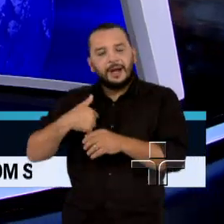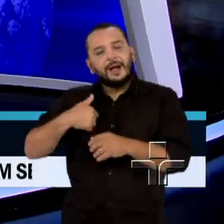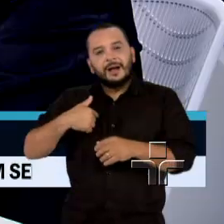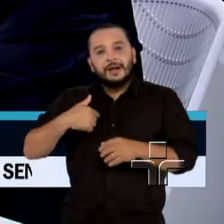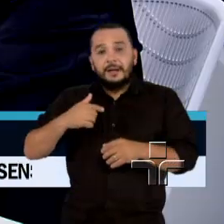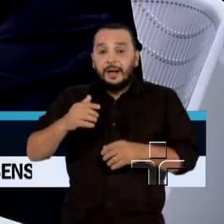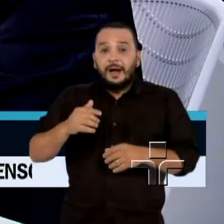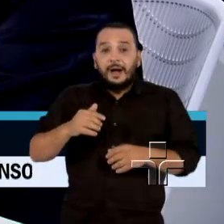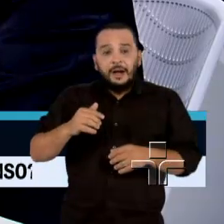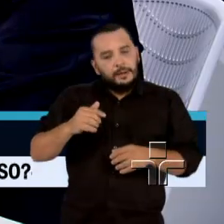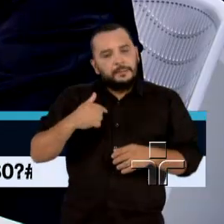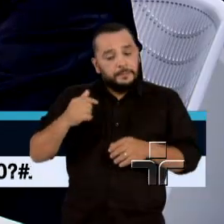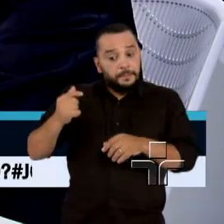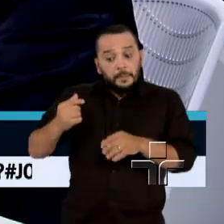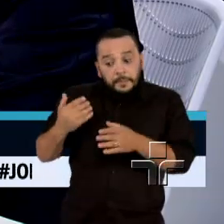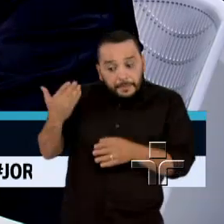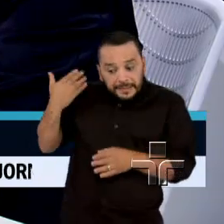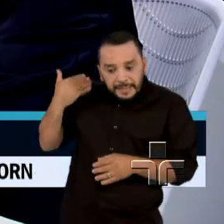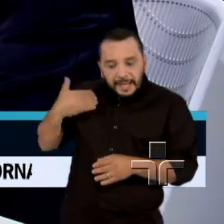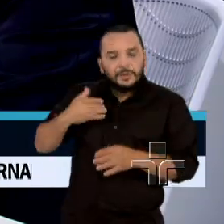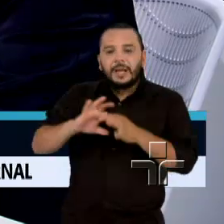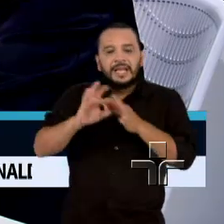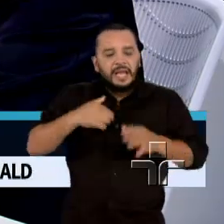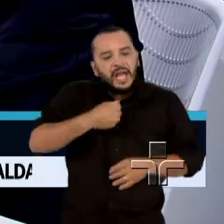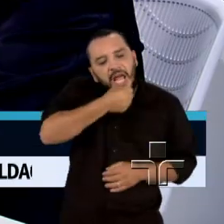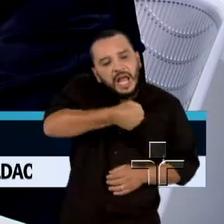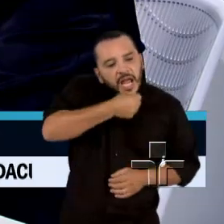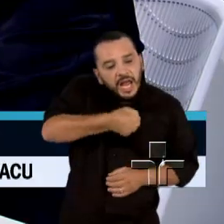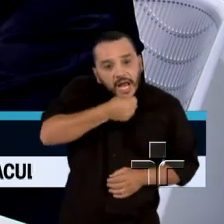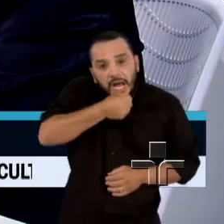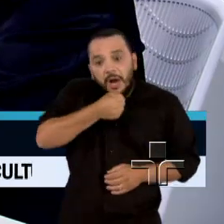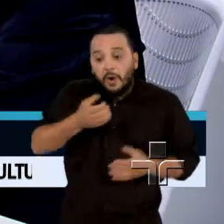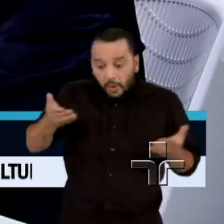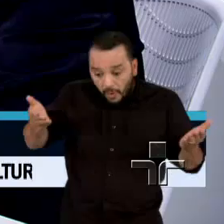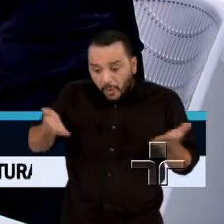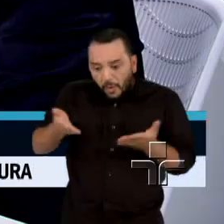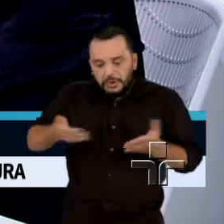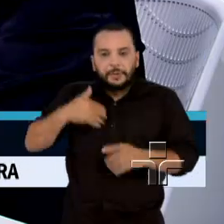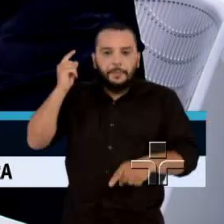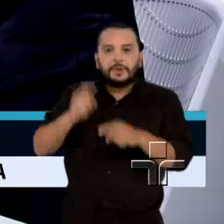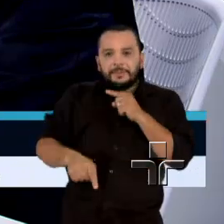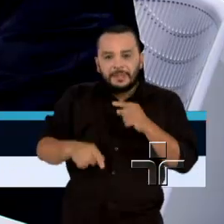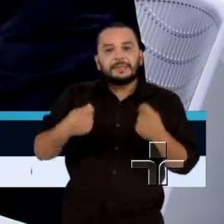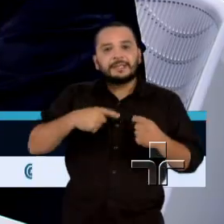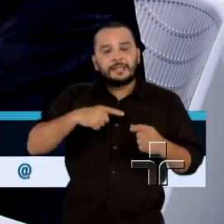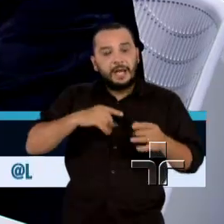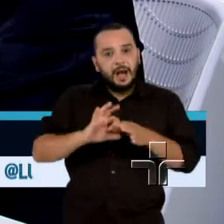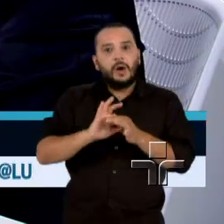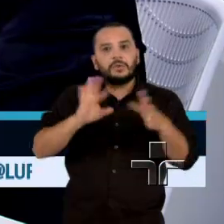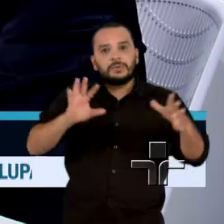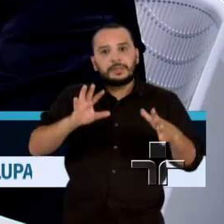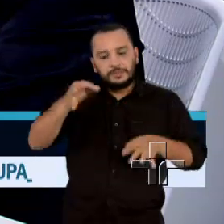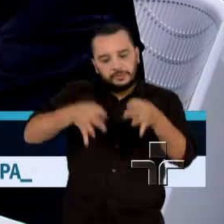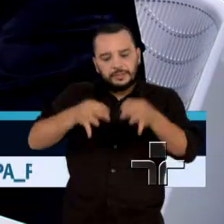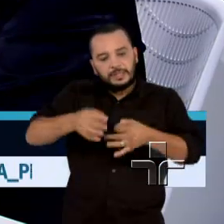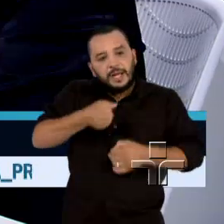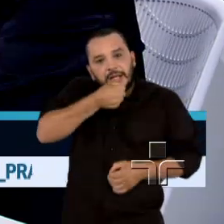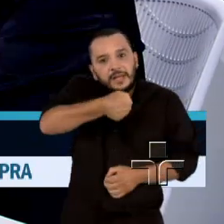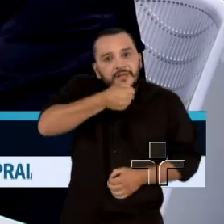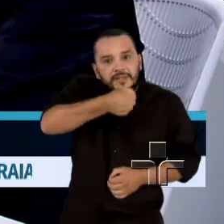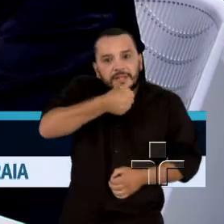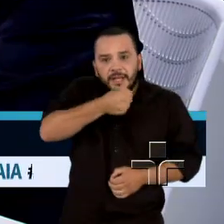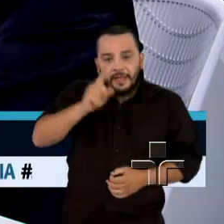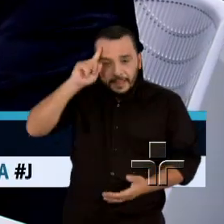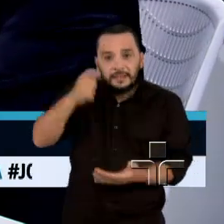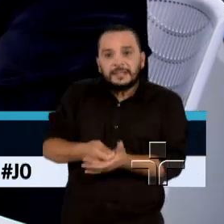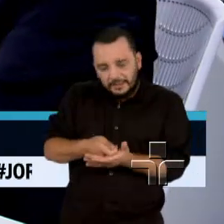condenado dentro da delegacia. Hoje é necessário não só o consentimento do preso, como uma autorização da justiça. Foi uma decisão acertada